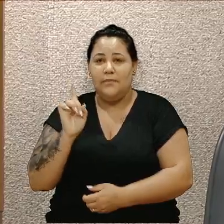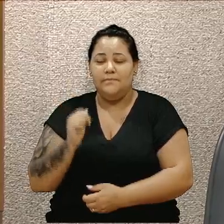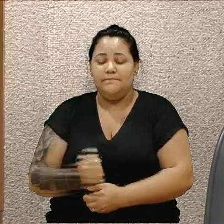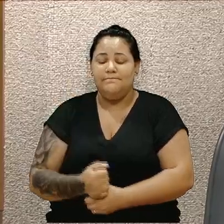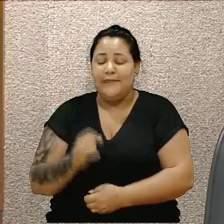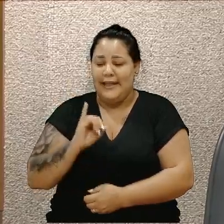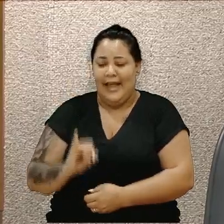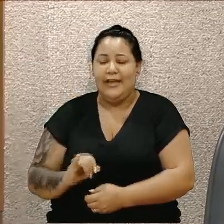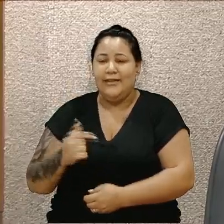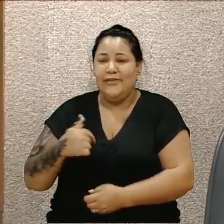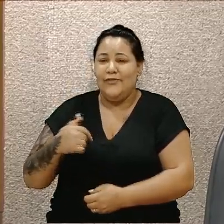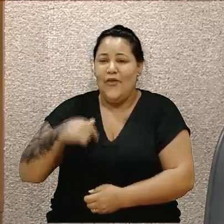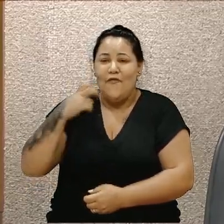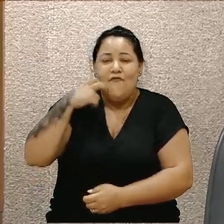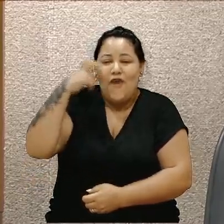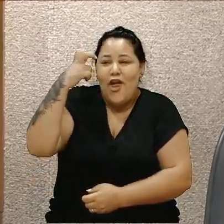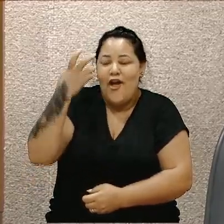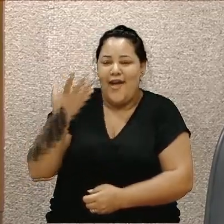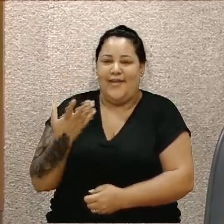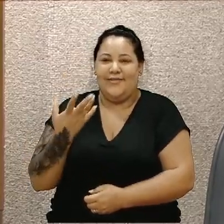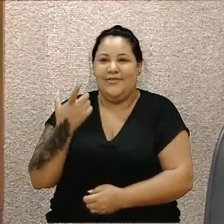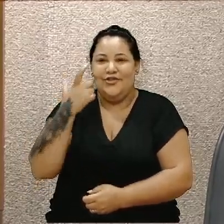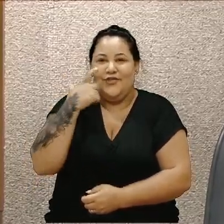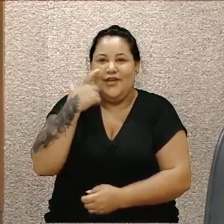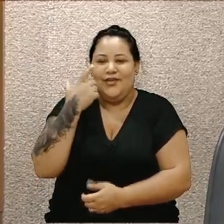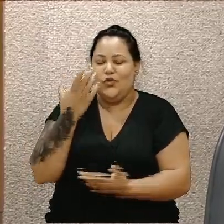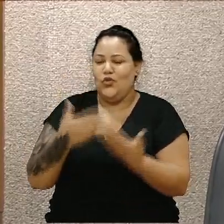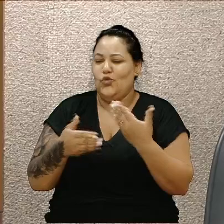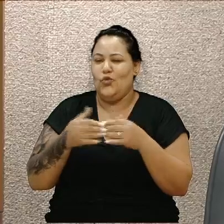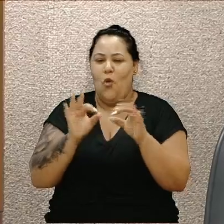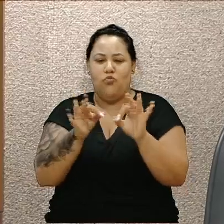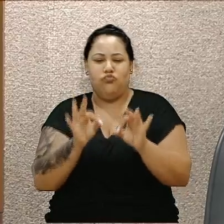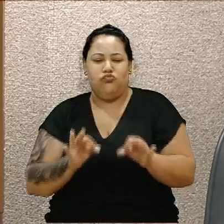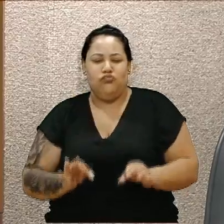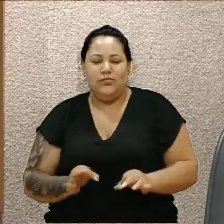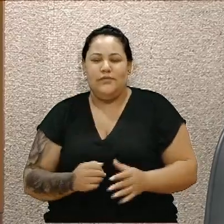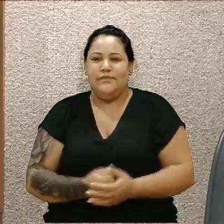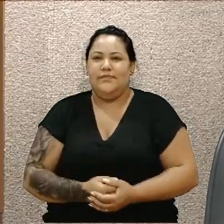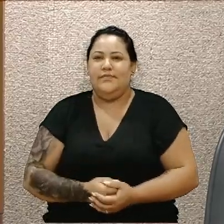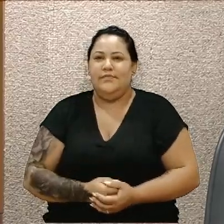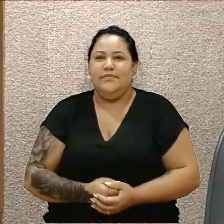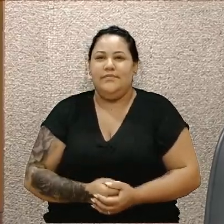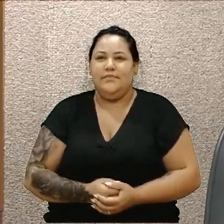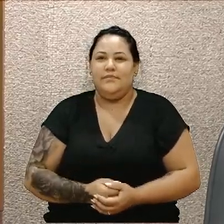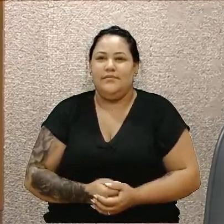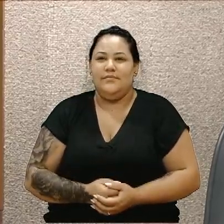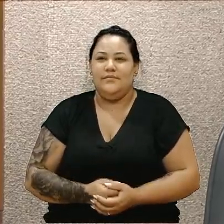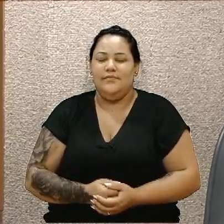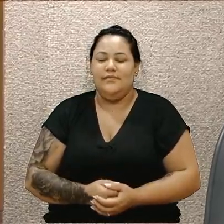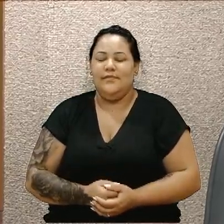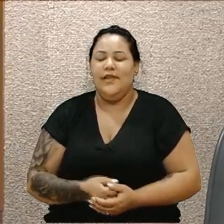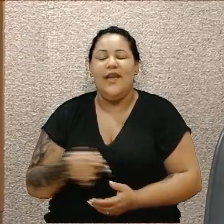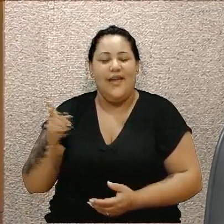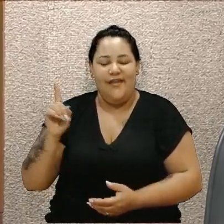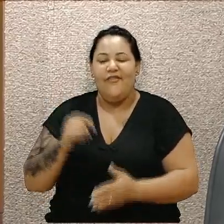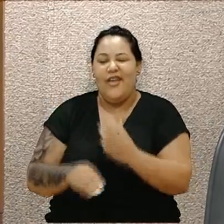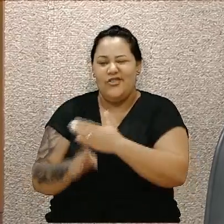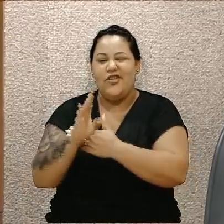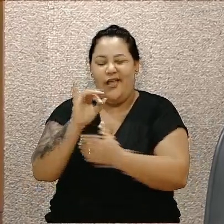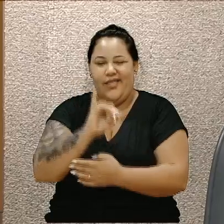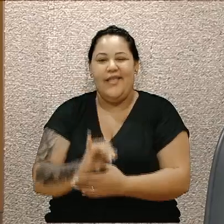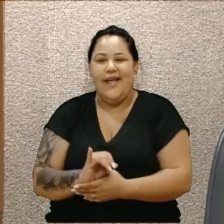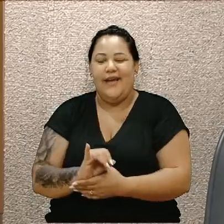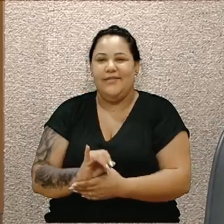fico envergonhado de ver os modais lá que funcionam lá. Fiquei envergonhado. Ir a Lisboa conhecer, concluo, para a